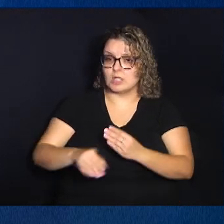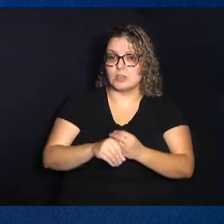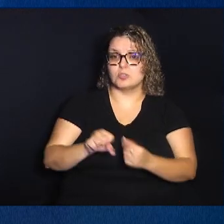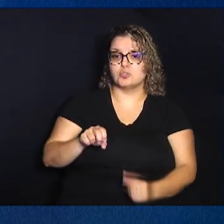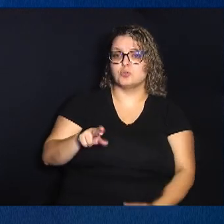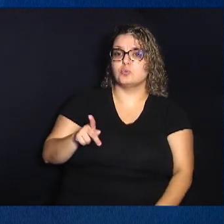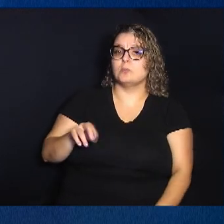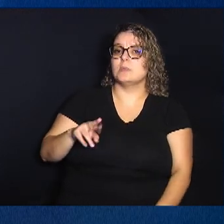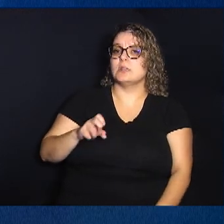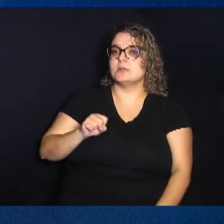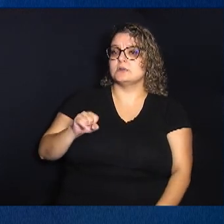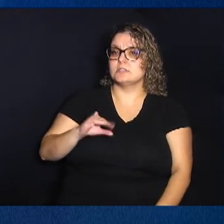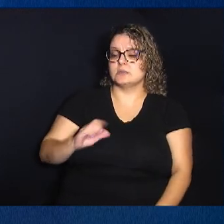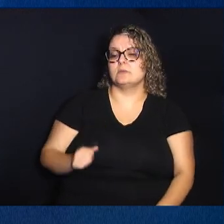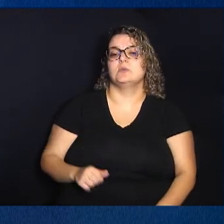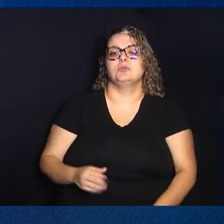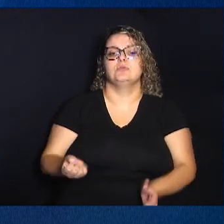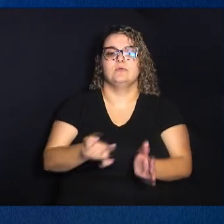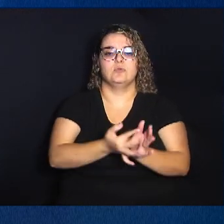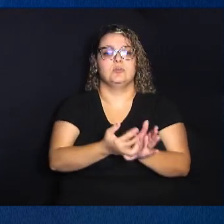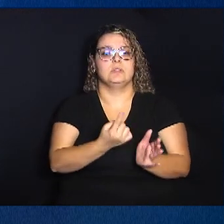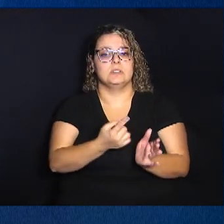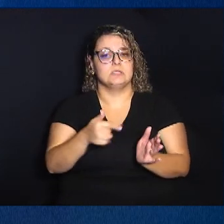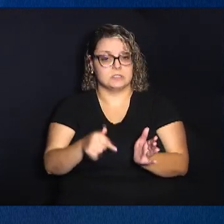folha 17, processo número